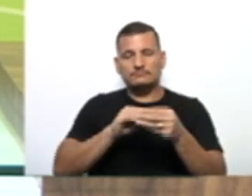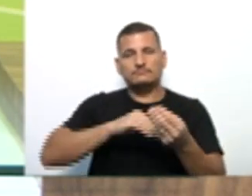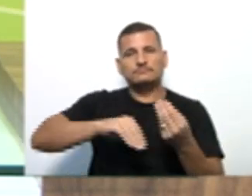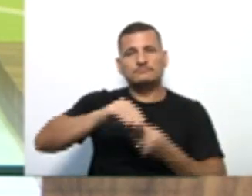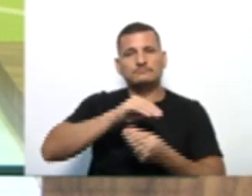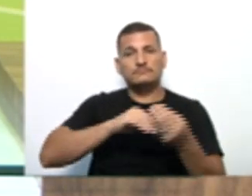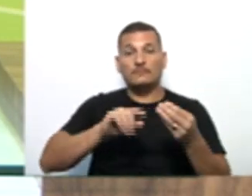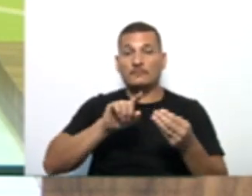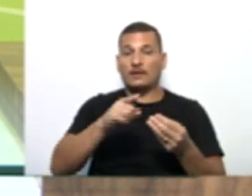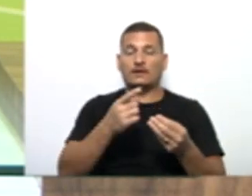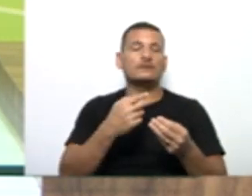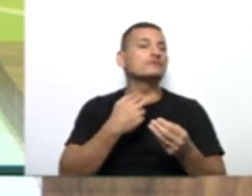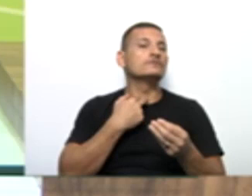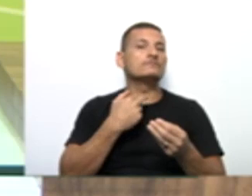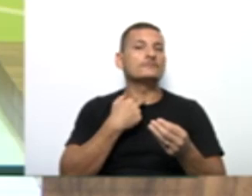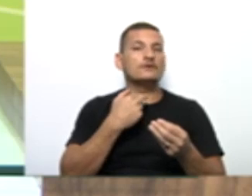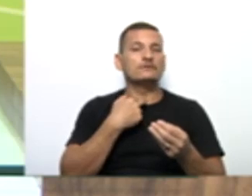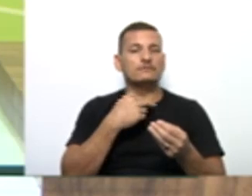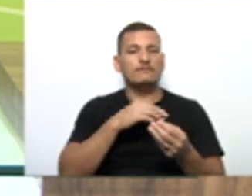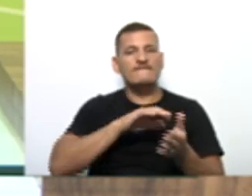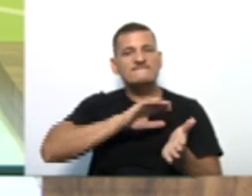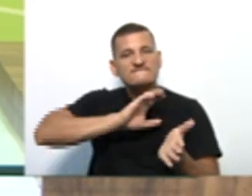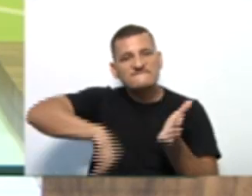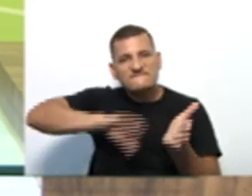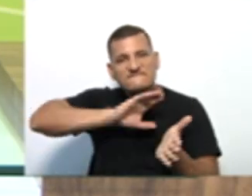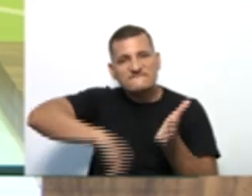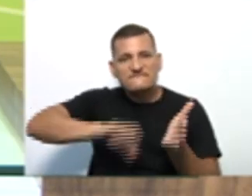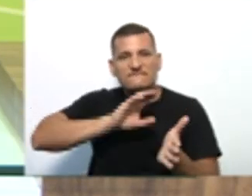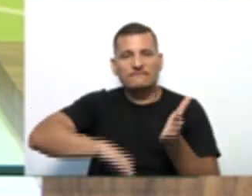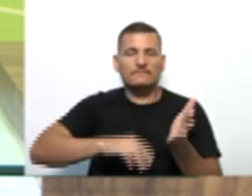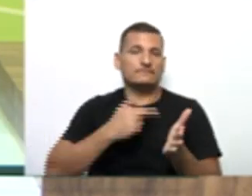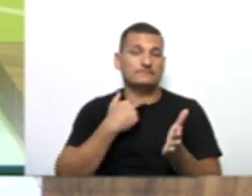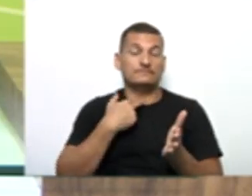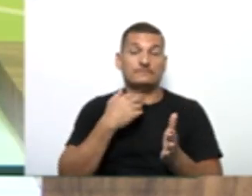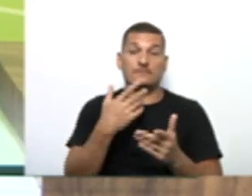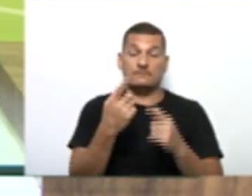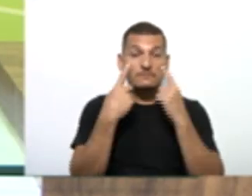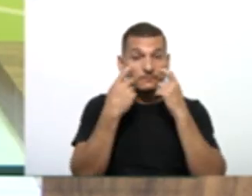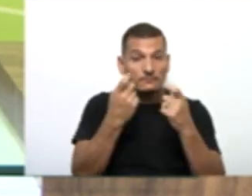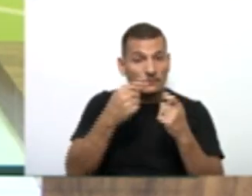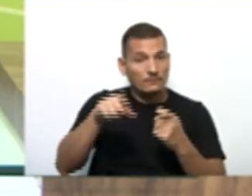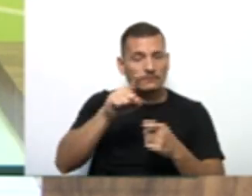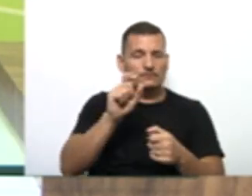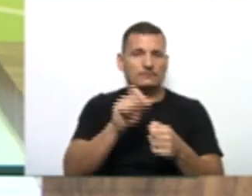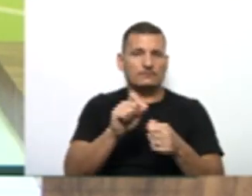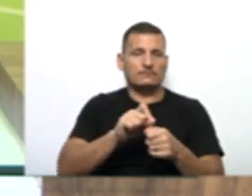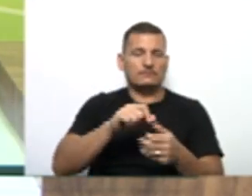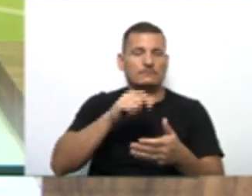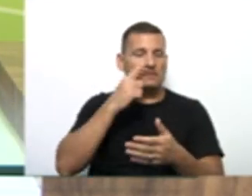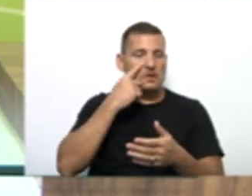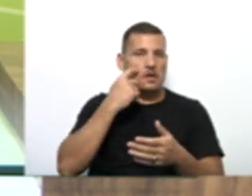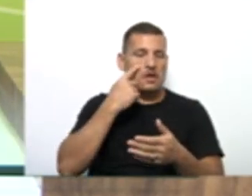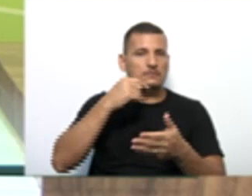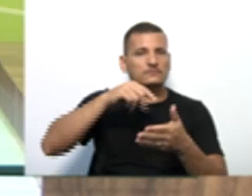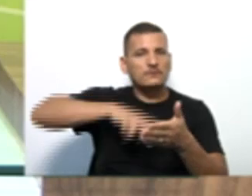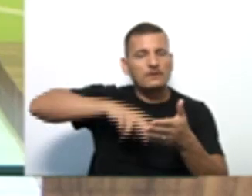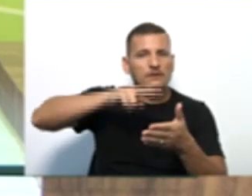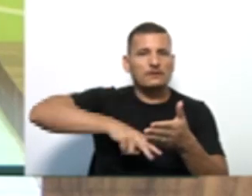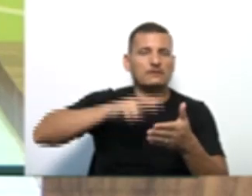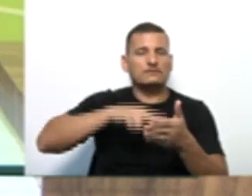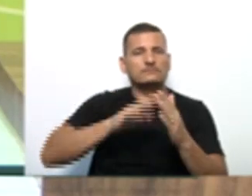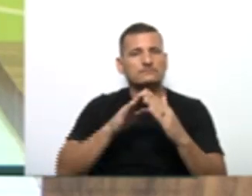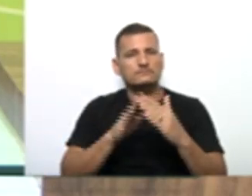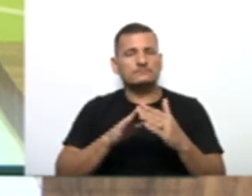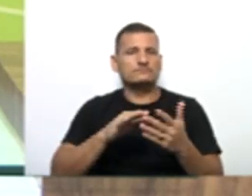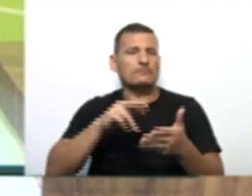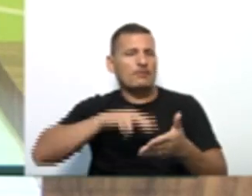Um exercício interessante para que vocês possam fazer em casa é vocês fazerem uma leitura todos os alunos. Façam leituras, leiam temas